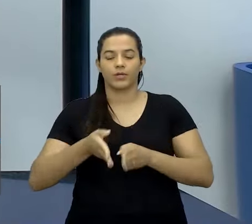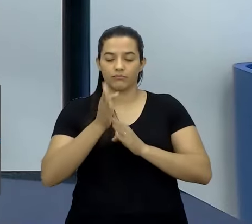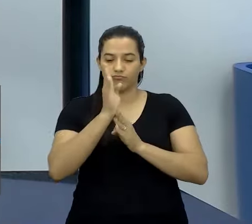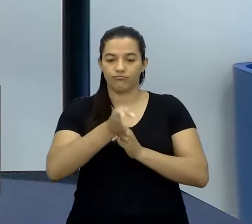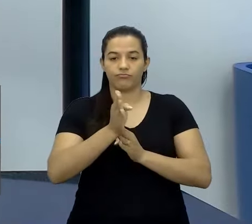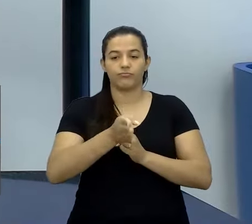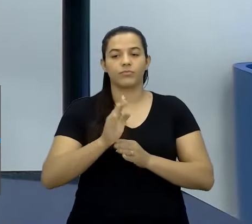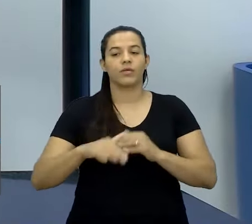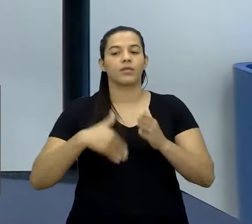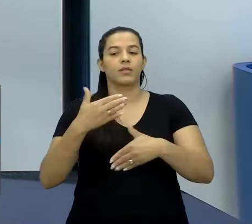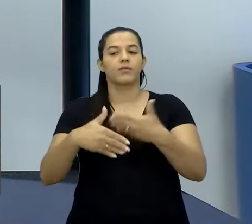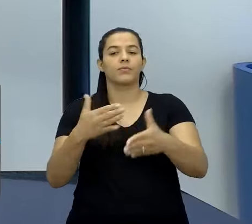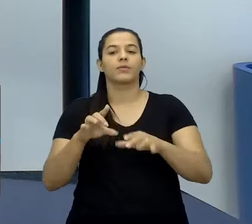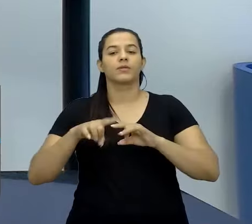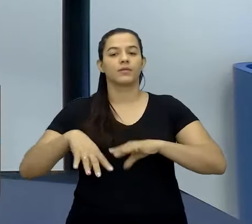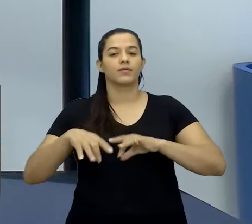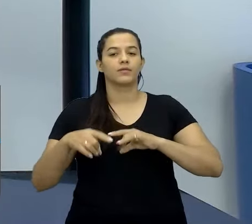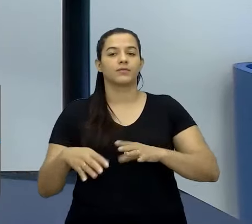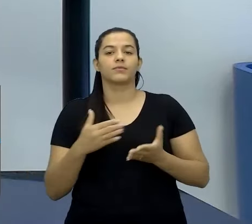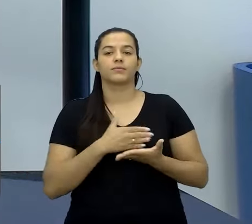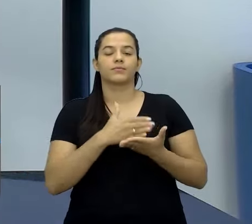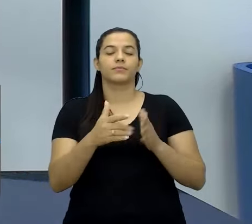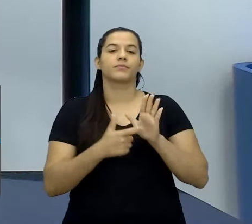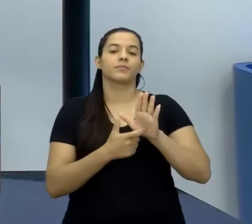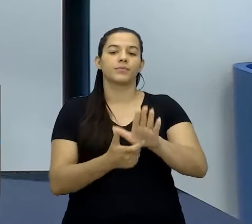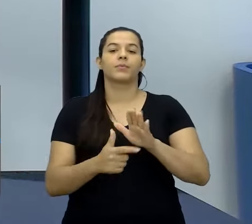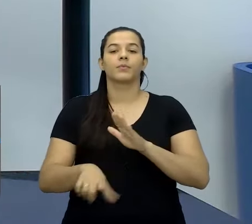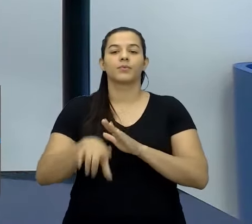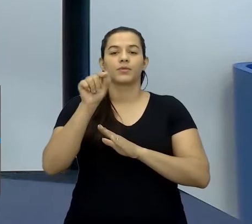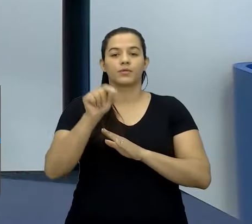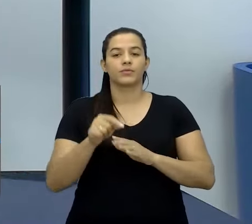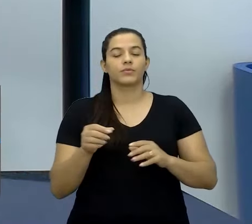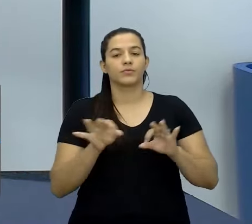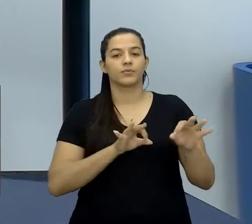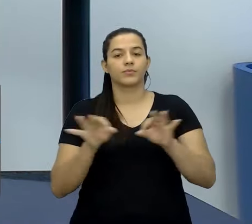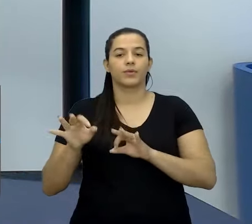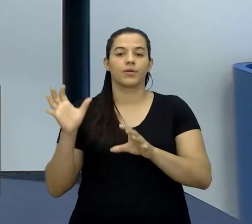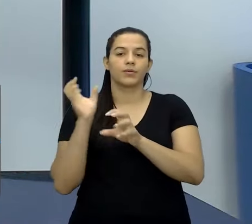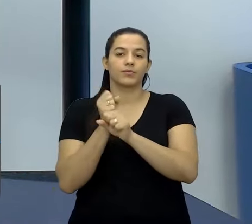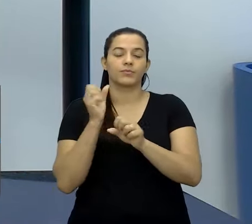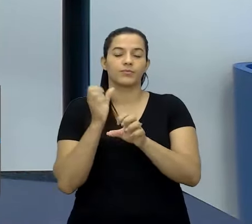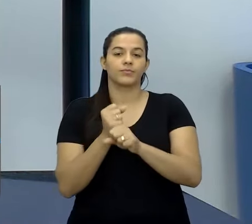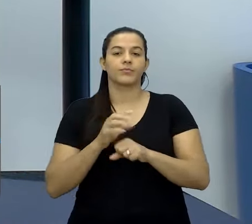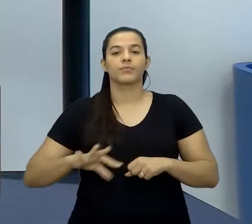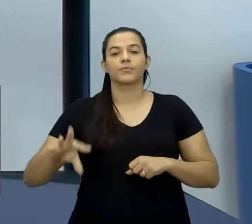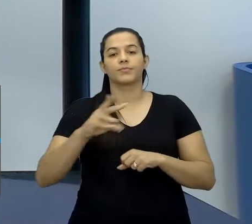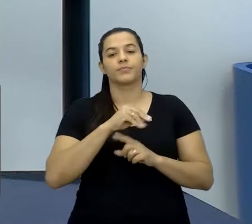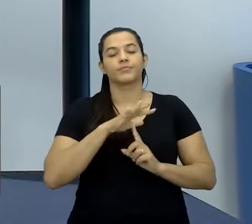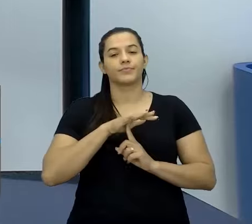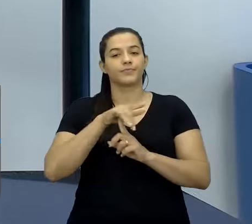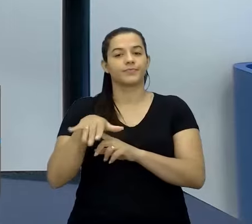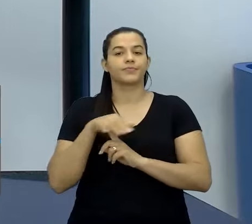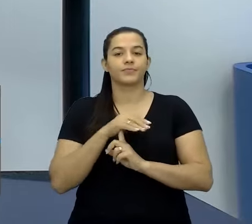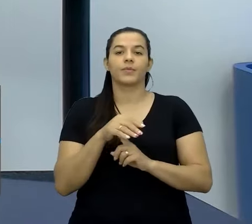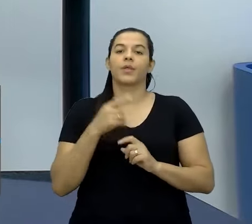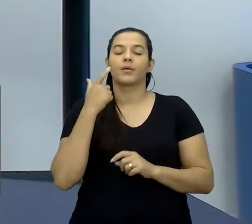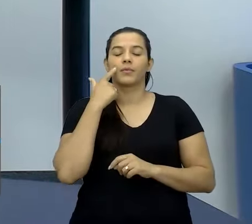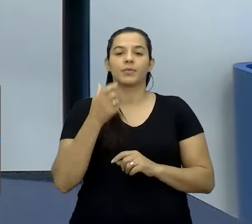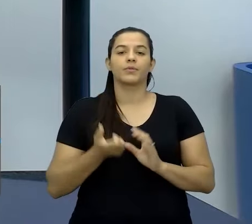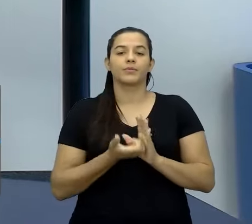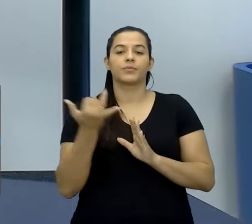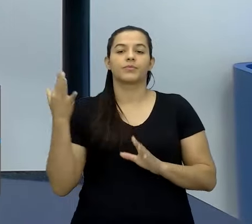Mais para frente, você vai aprender as técnicas de amostragem para poder escolher e também o cálculo do tamanho da amostra para poder ver quantas pessoas